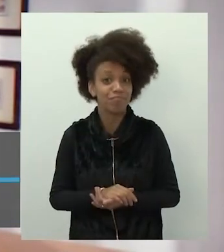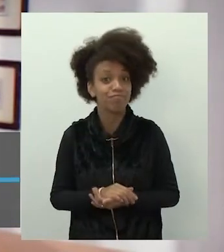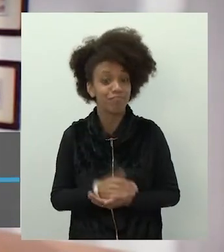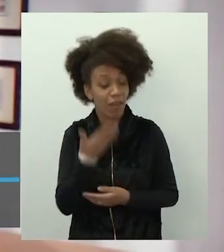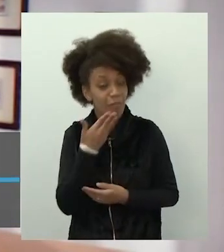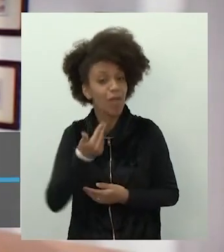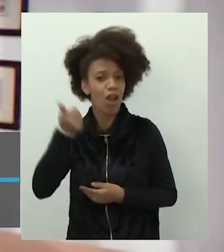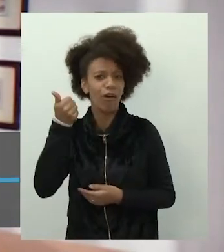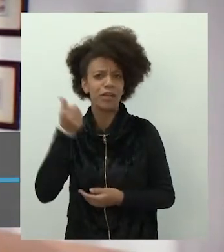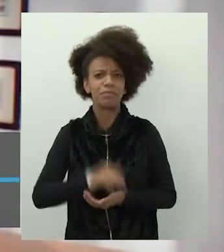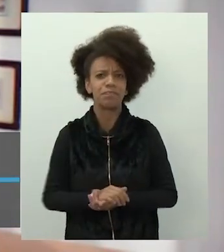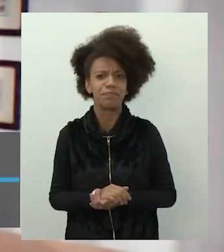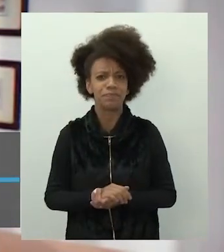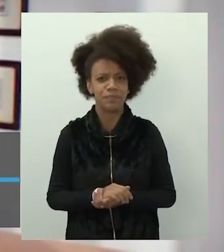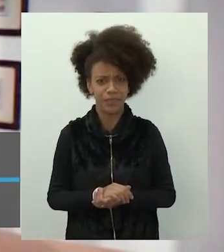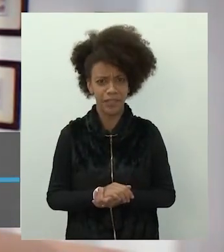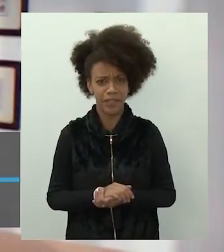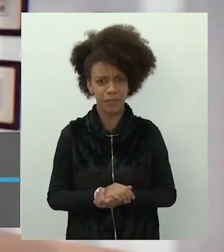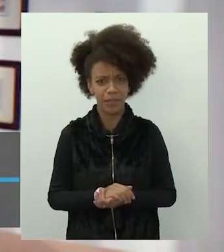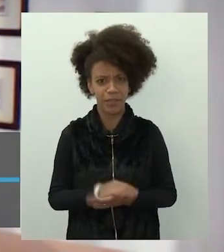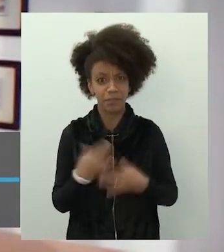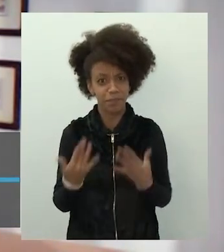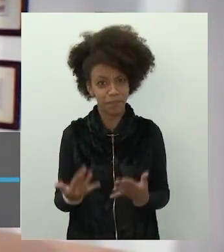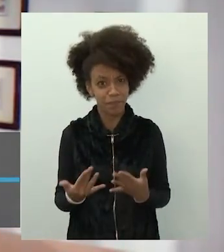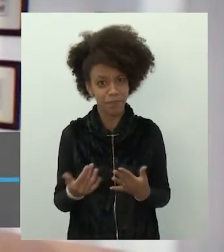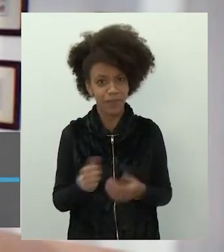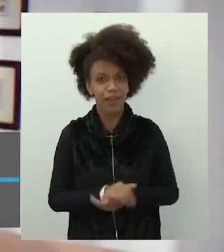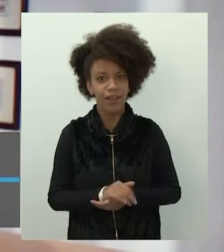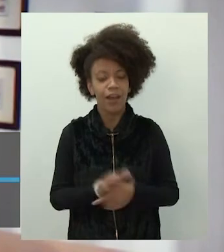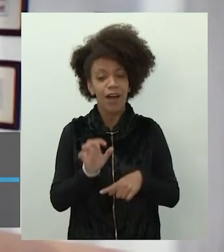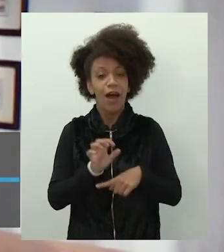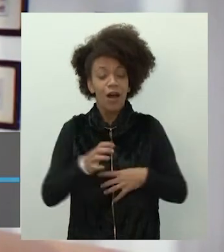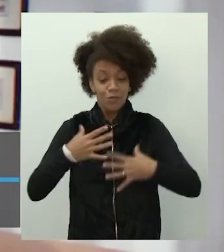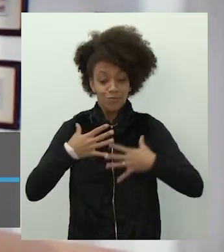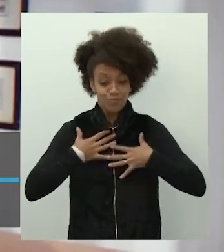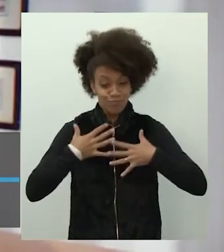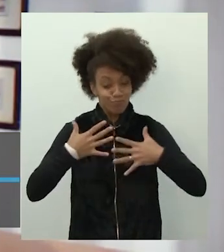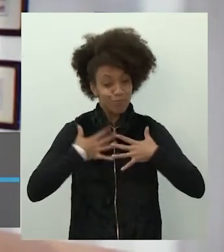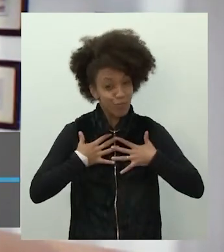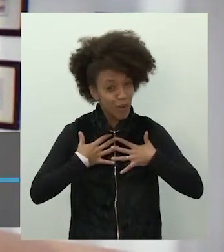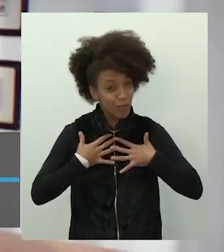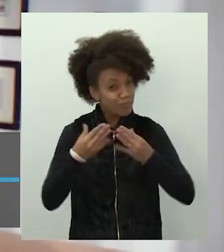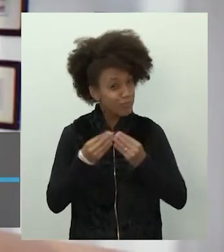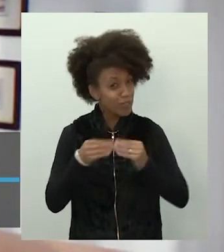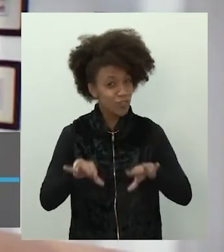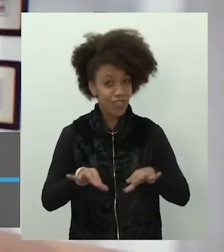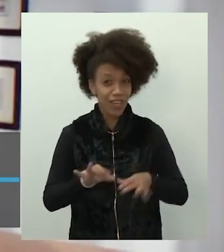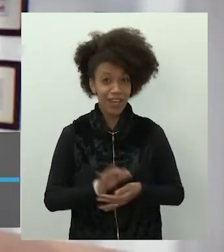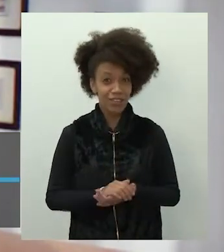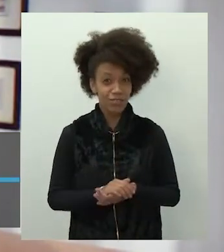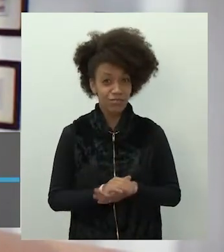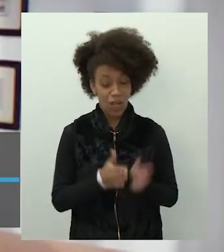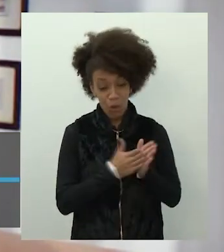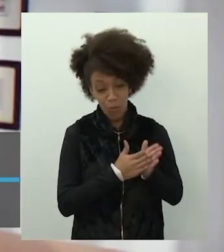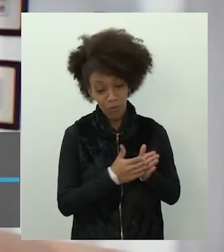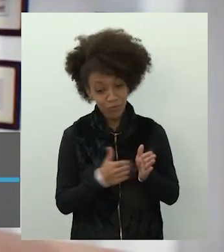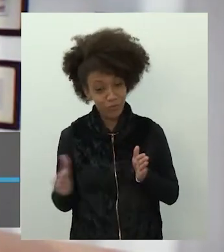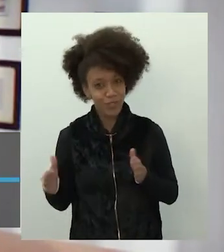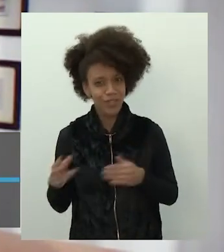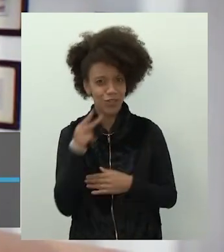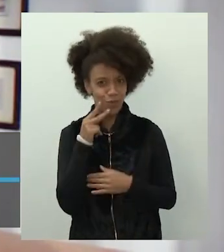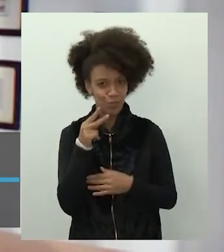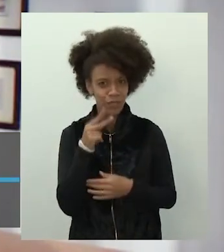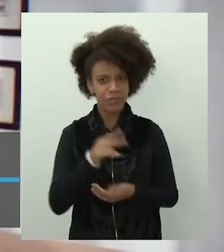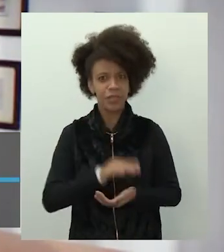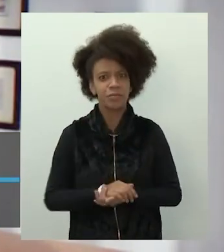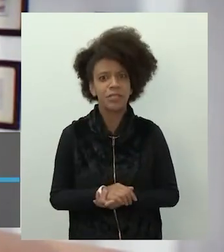velocidade. Porém, os estragos causados no pulmão por muitos anos de tabagismo